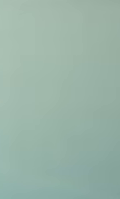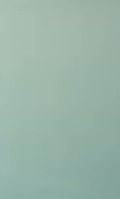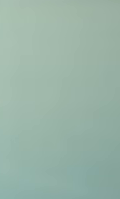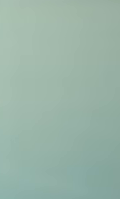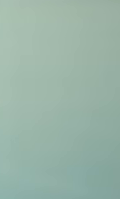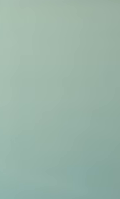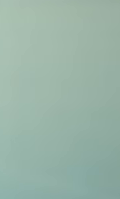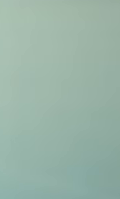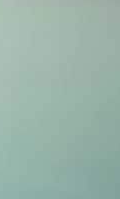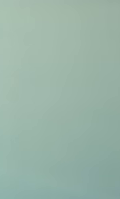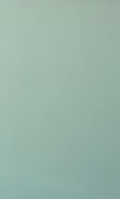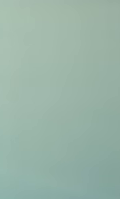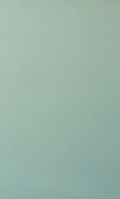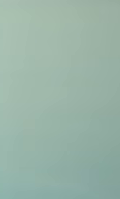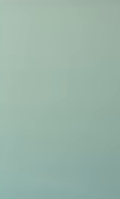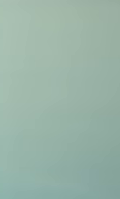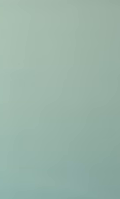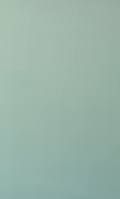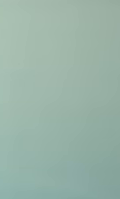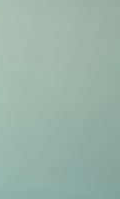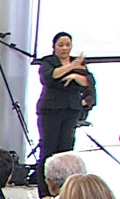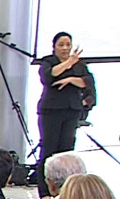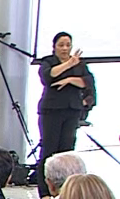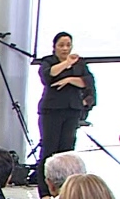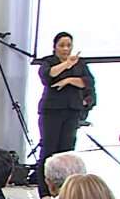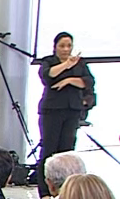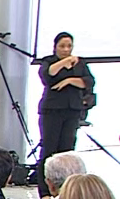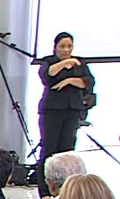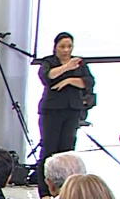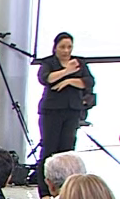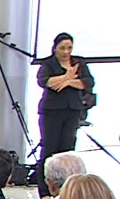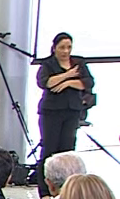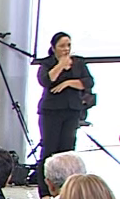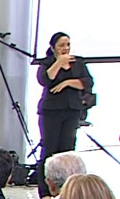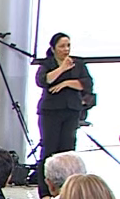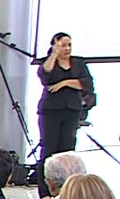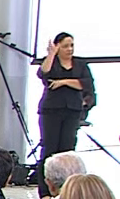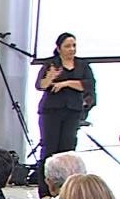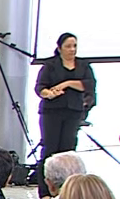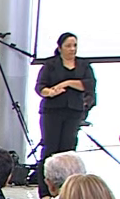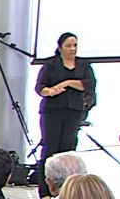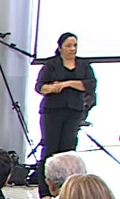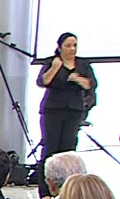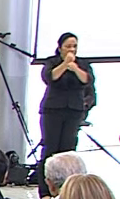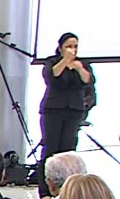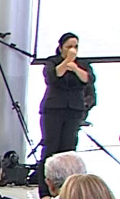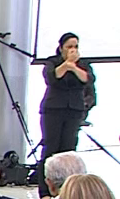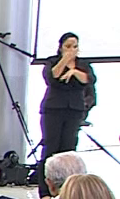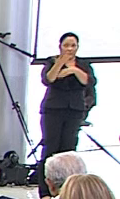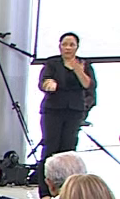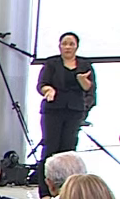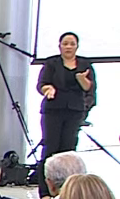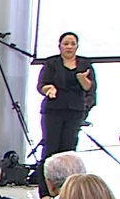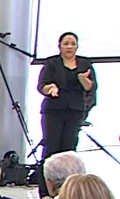pai do nosso secretário executivo adjunto, do Wagner, lá no Ministério. O pai dele é pedreiro e ele é secretário adjunto do MEC. Ele falou, pai,